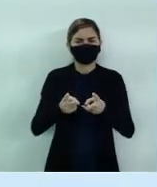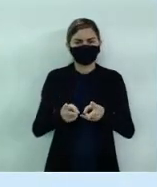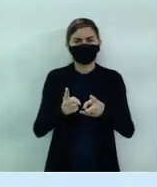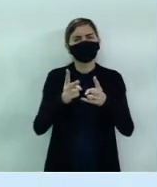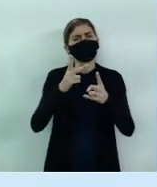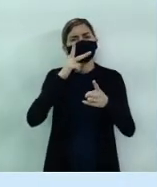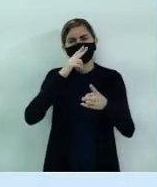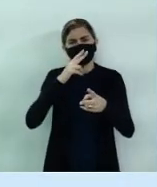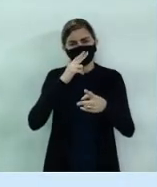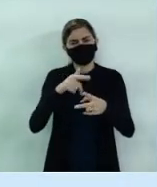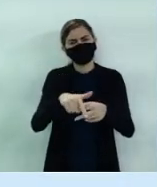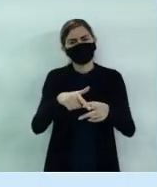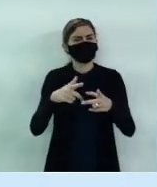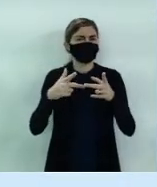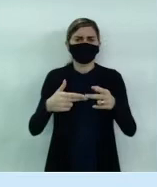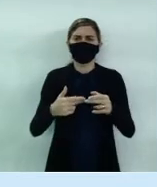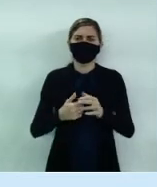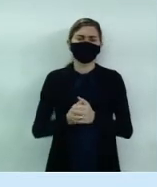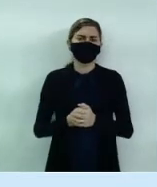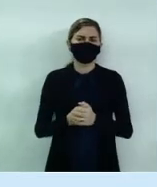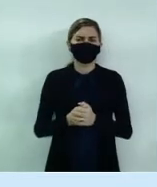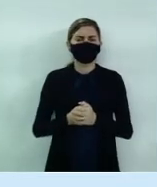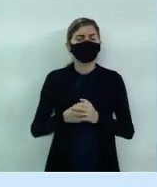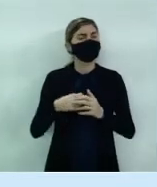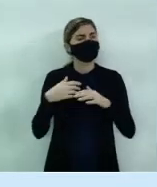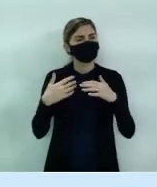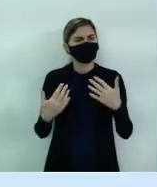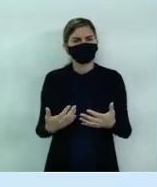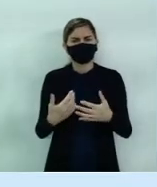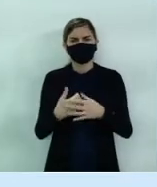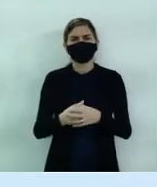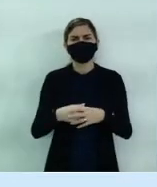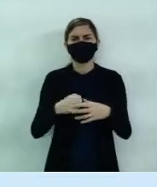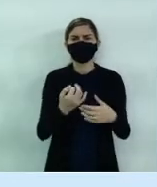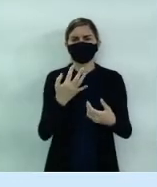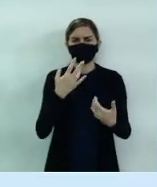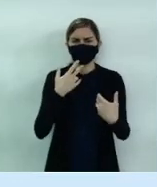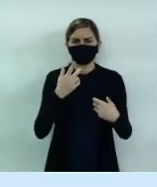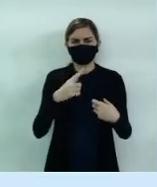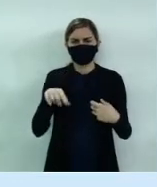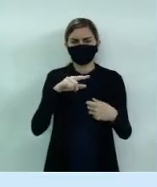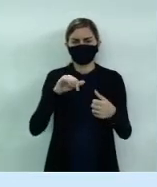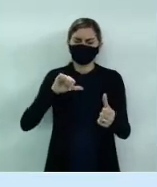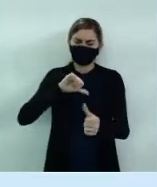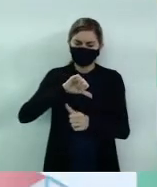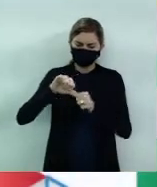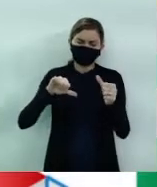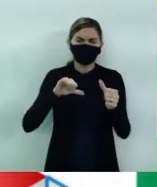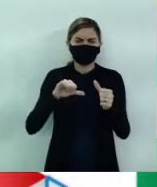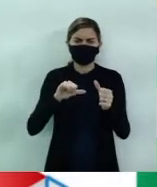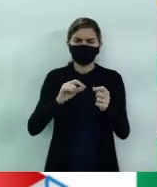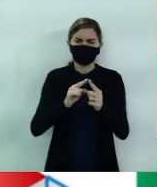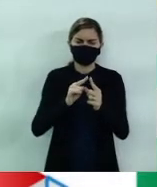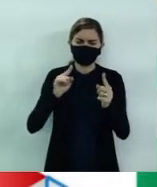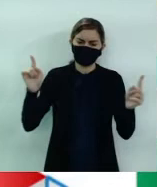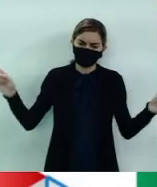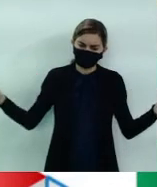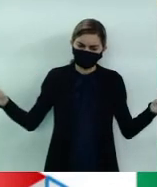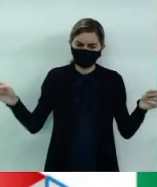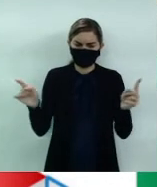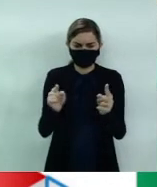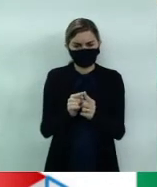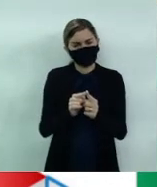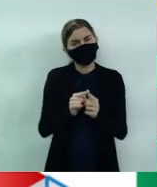a mesma composição. Então, quando a gente alterna o tamanho ou a forma